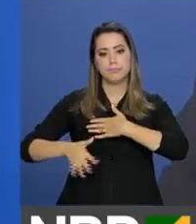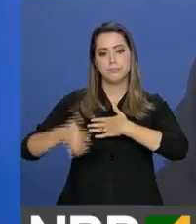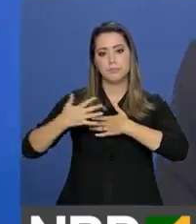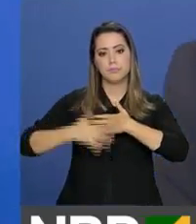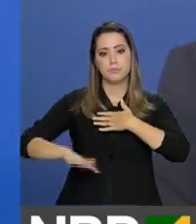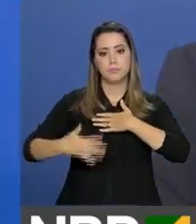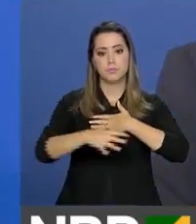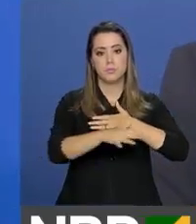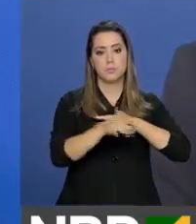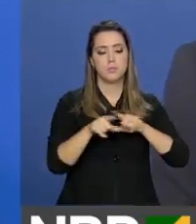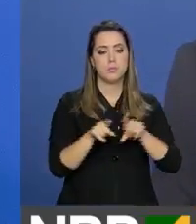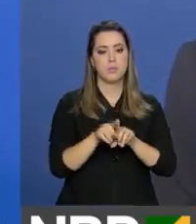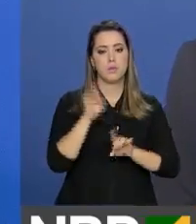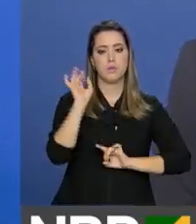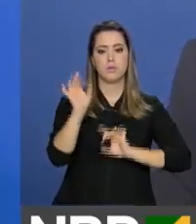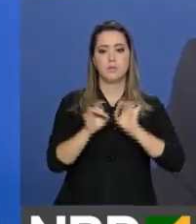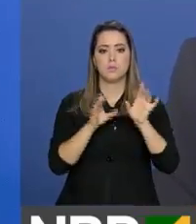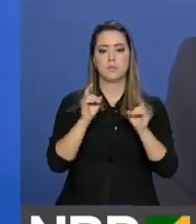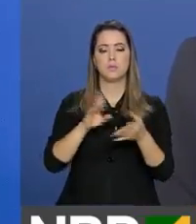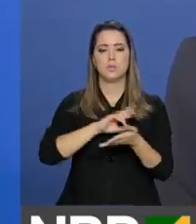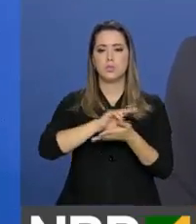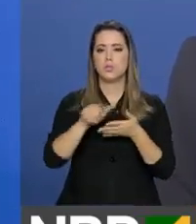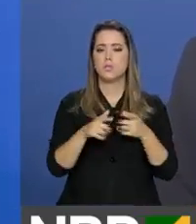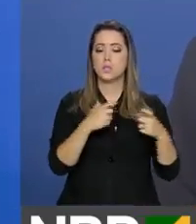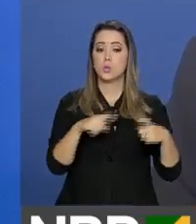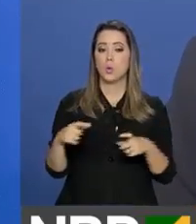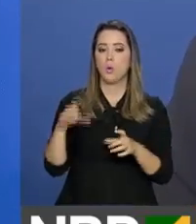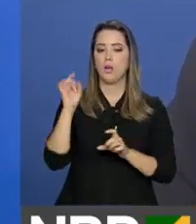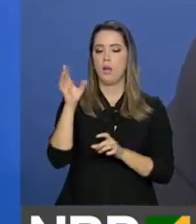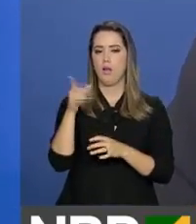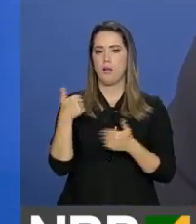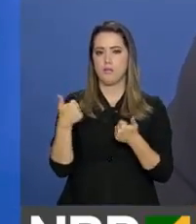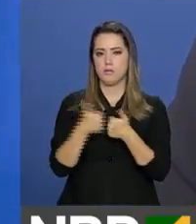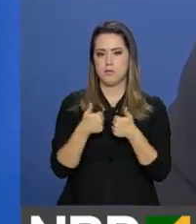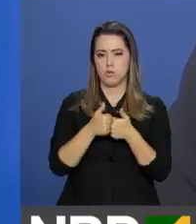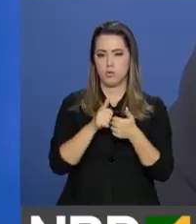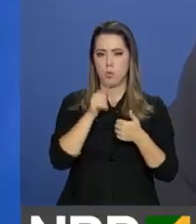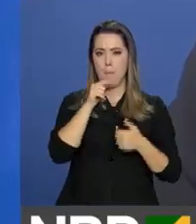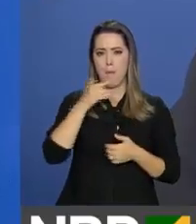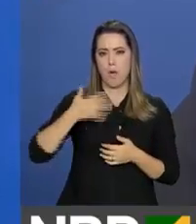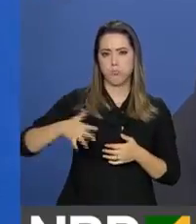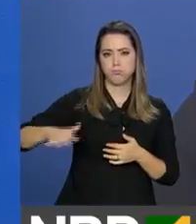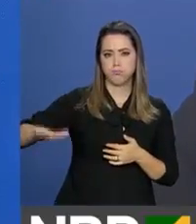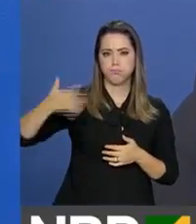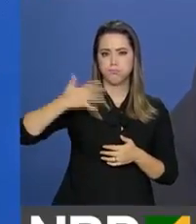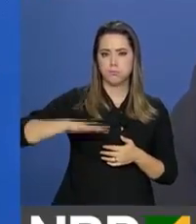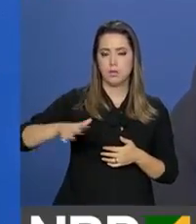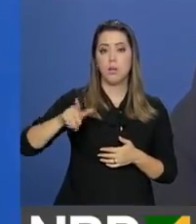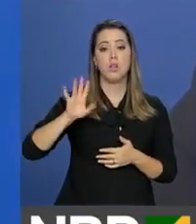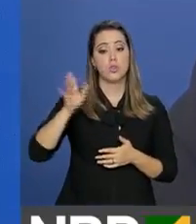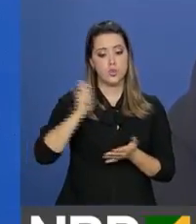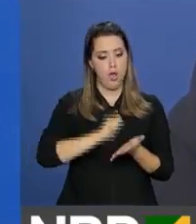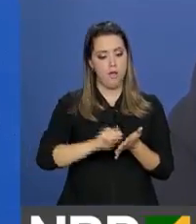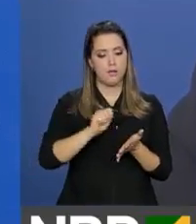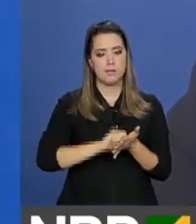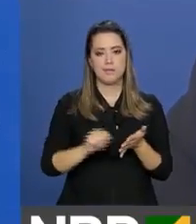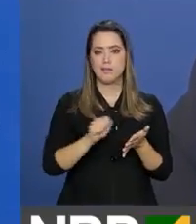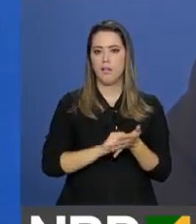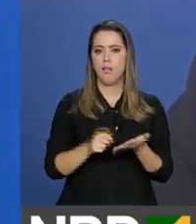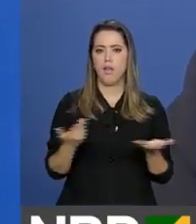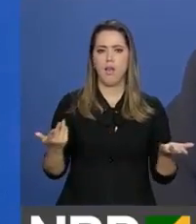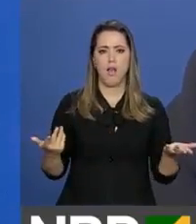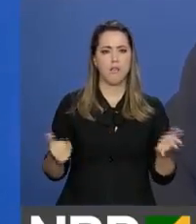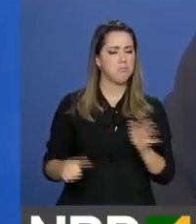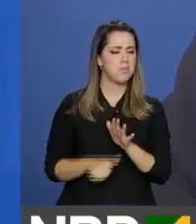especialmente nas ilhas lá de São Pedro e São Paulo, Trindade, etc., né? E isto foi assinado, é uma coisa ímpar